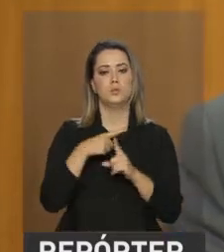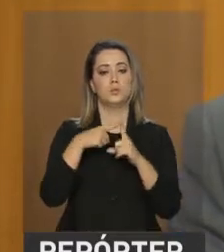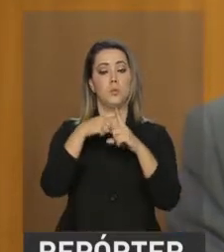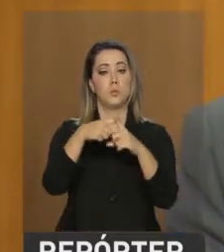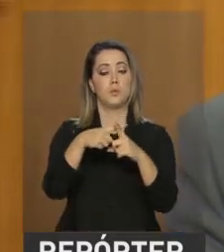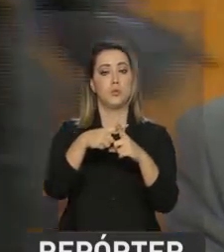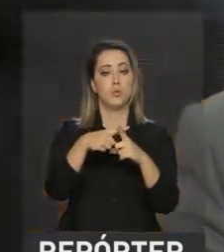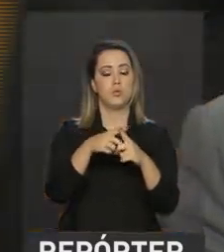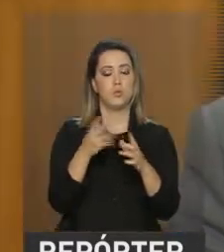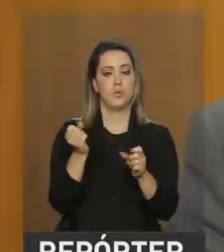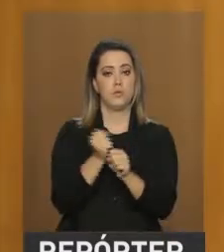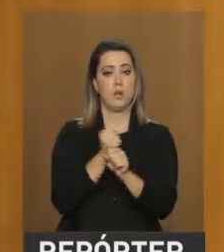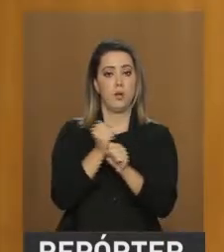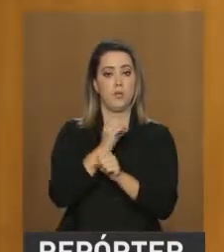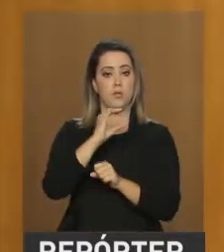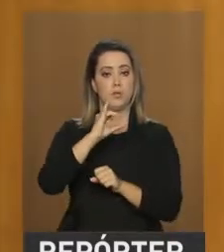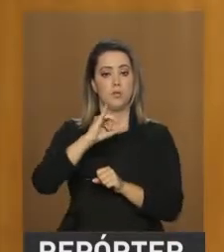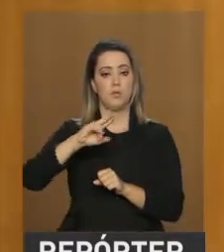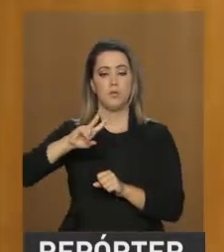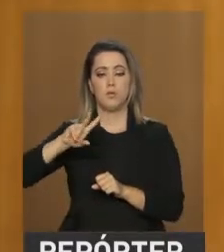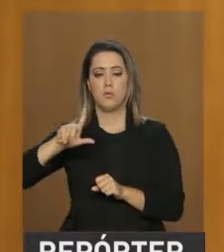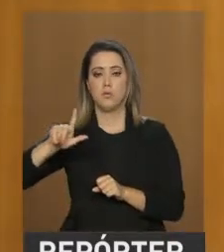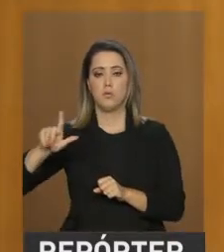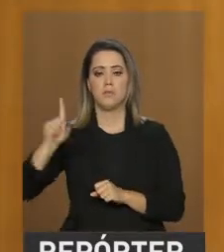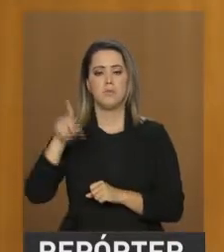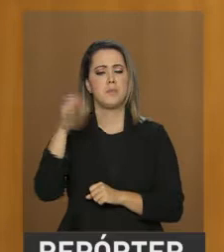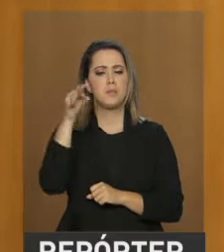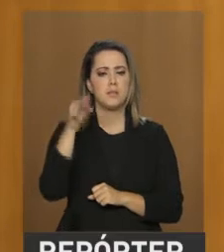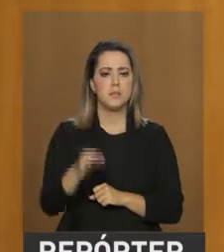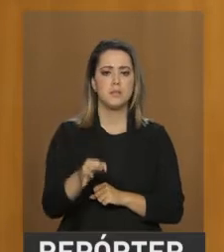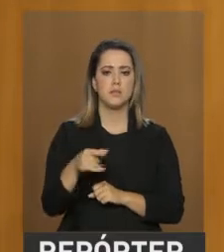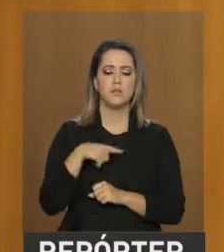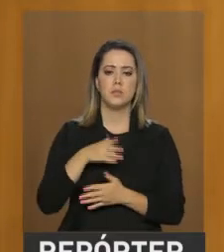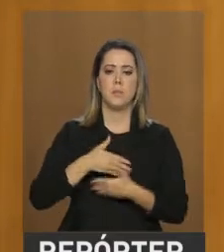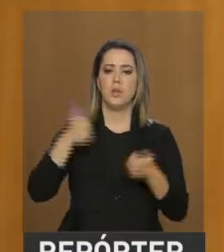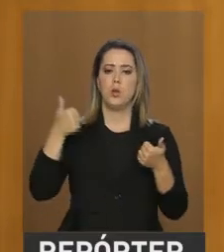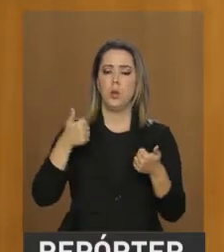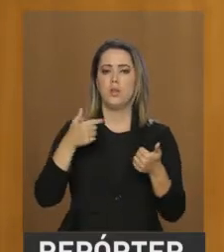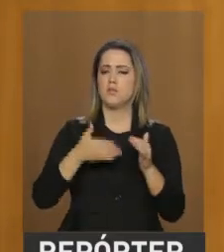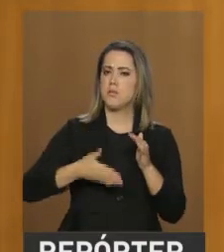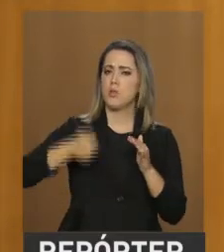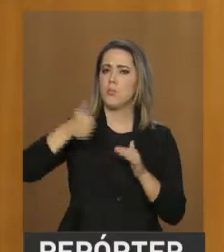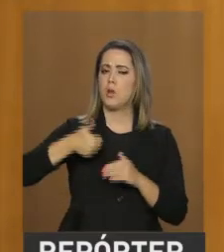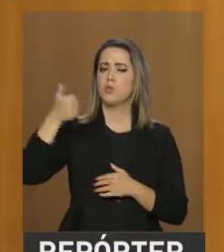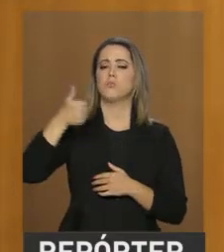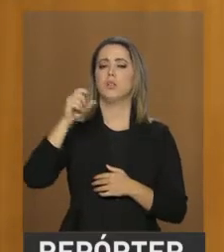da construção civil mas com certeza serão números melhores e